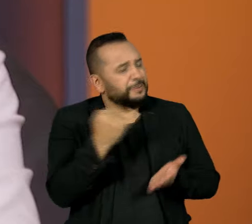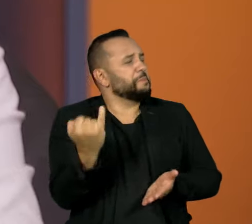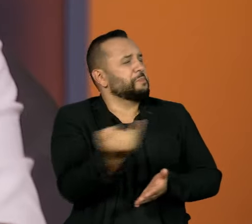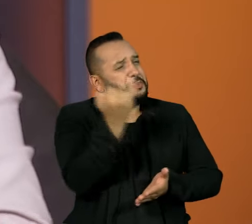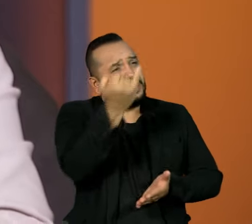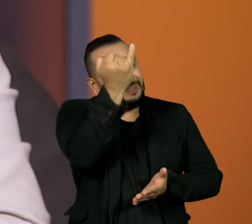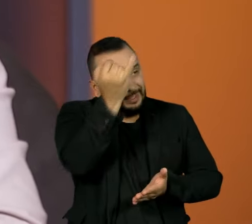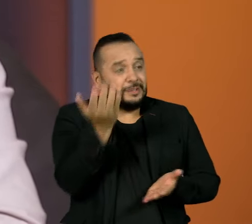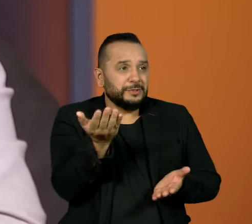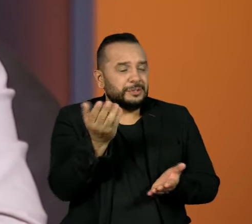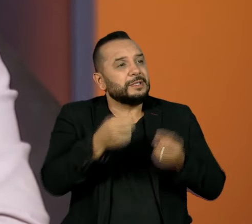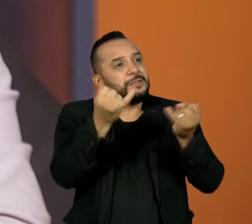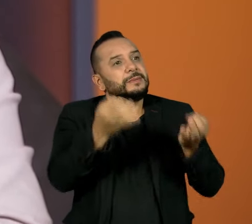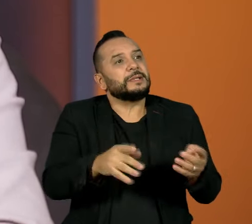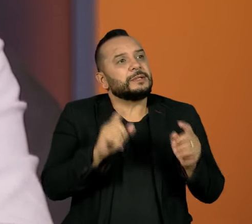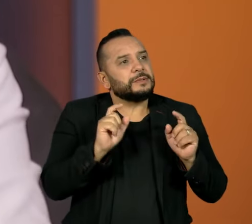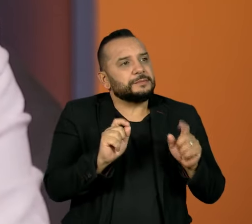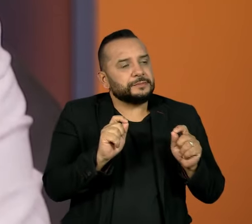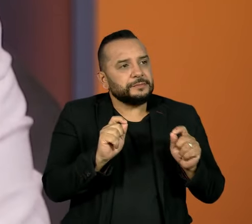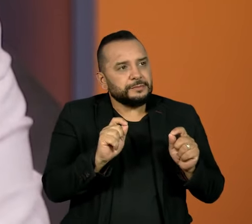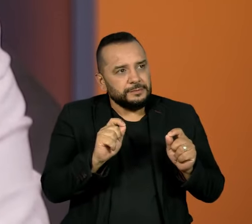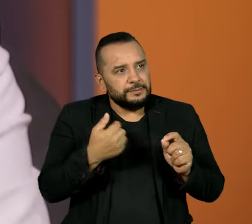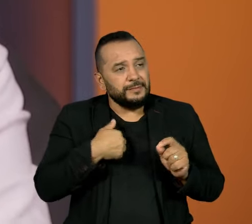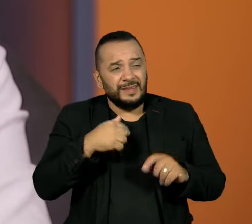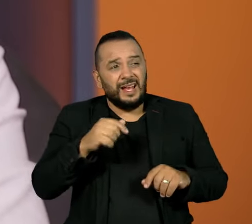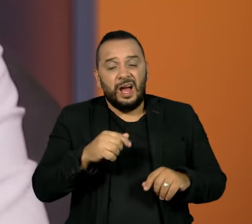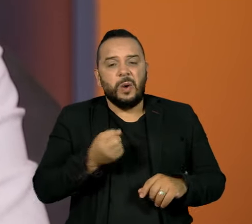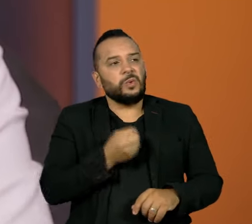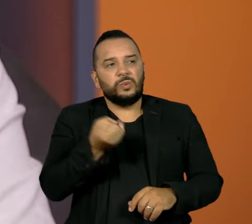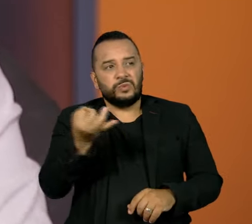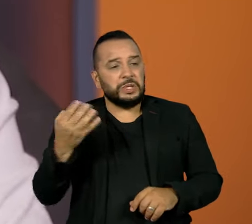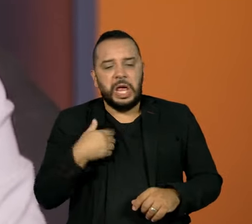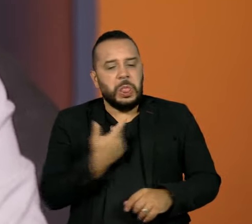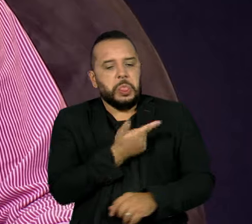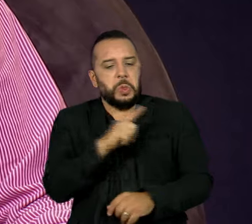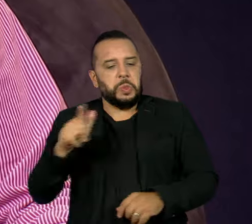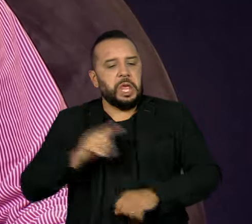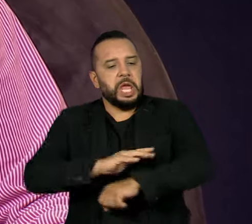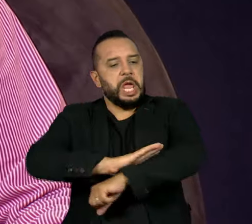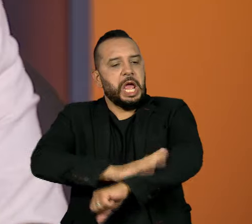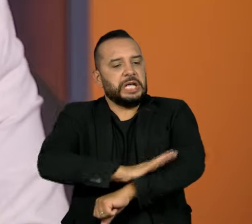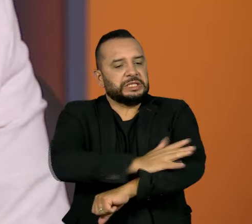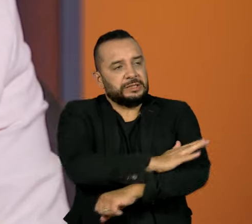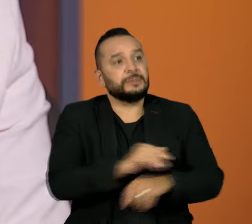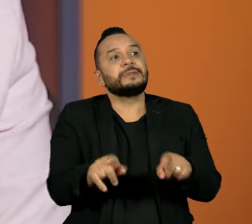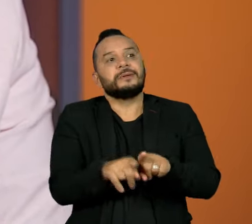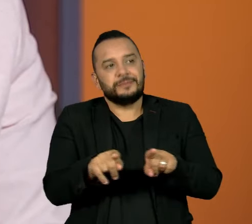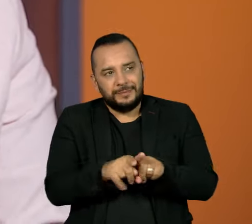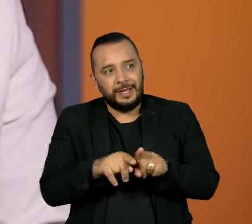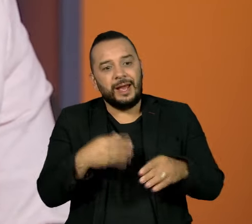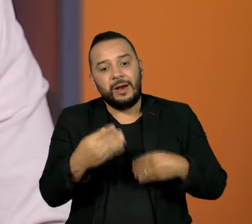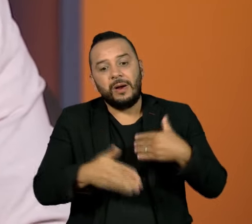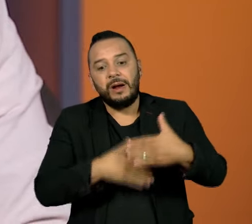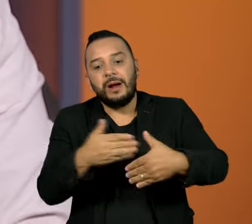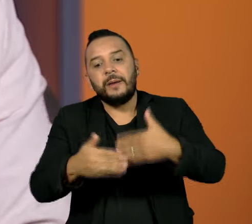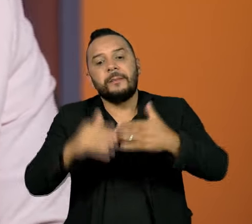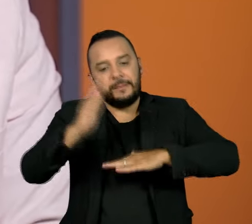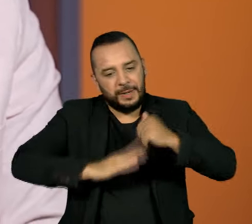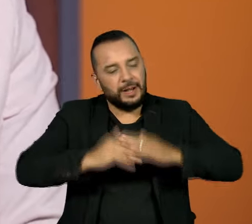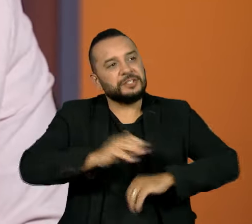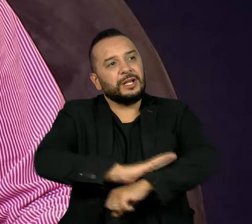Branco, da negação ao racismo, as práticas antirracistas. Marcos, e por que o privilégio